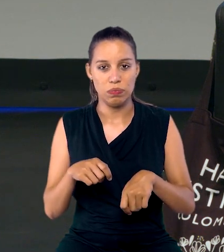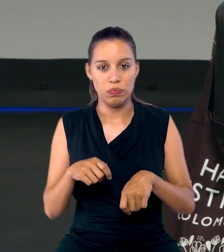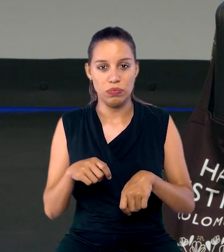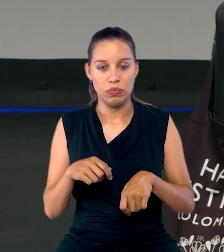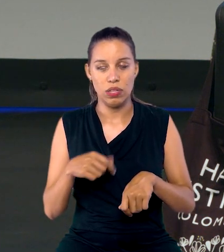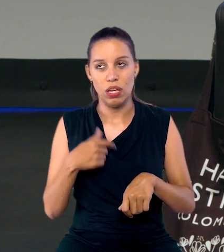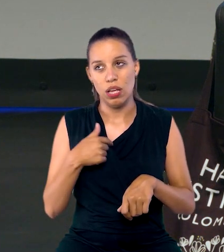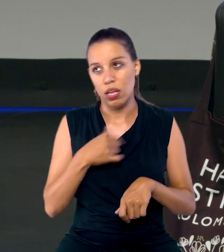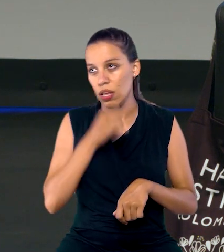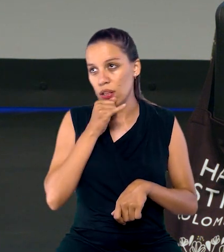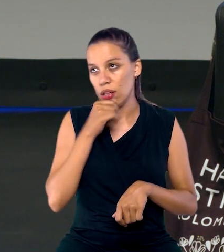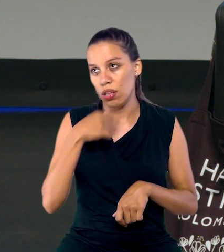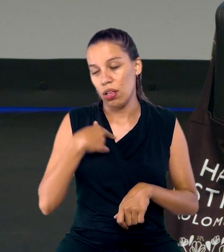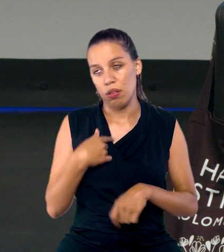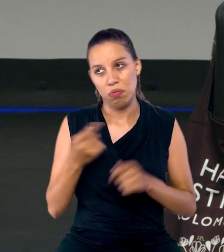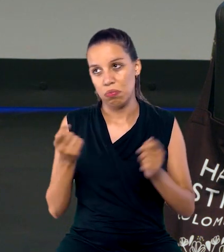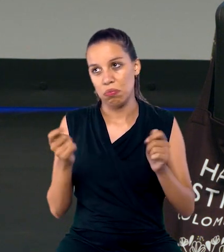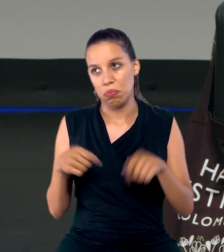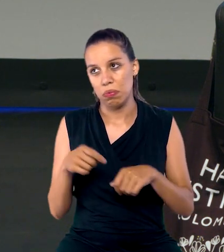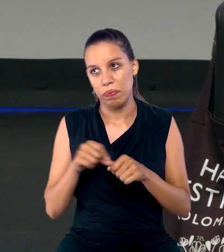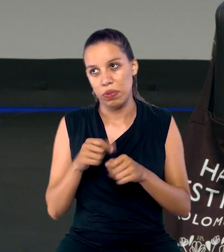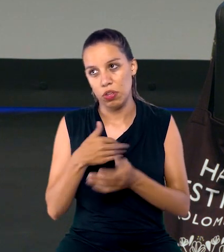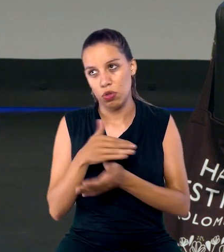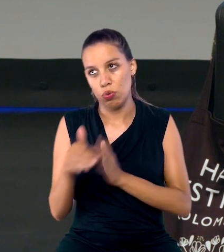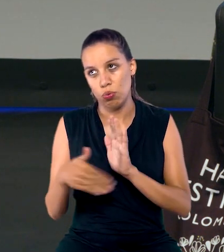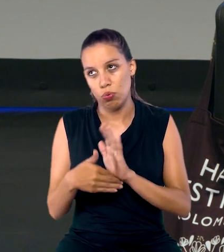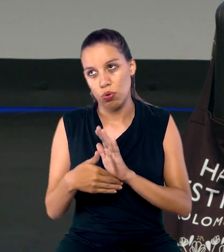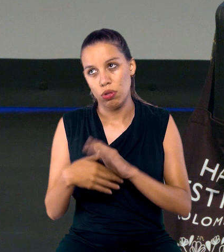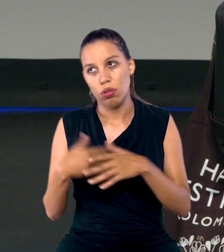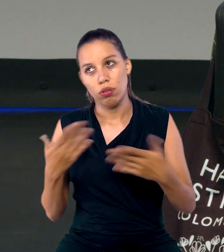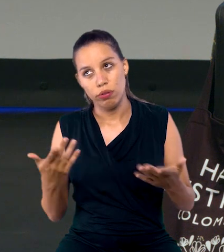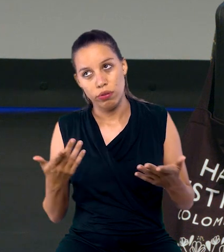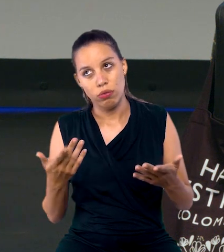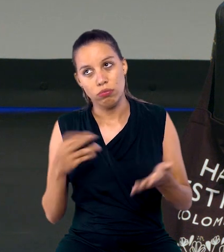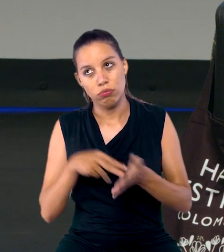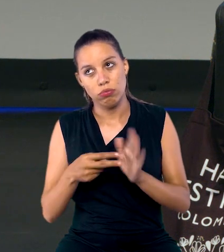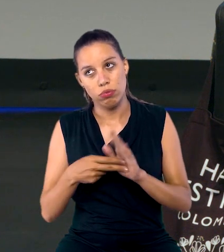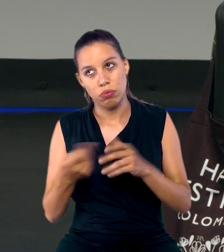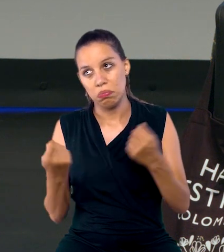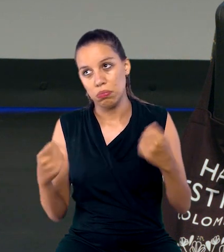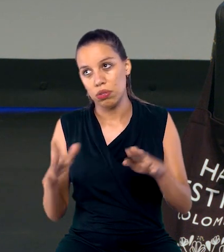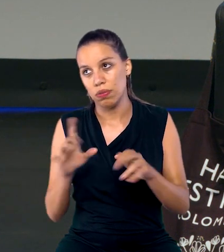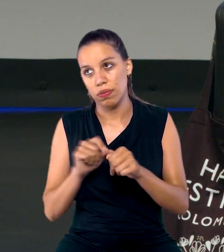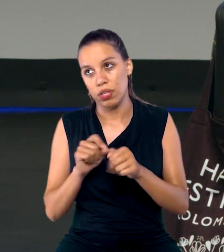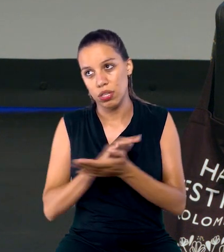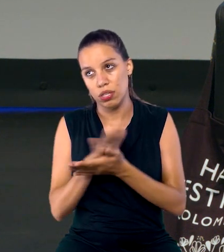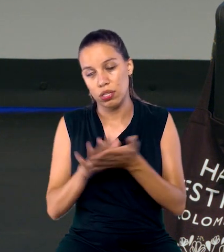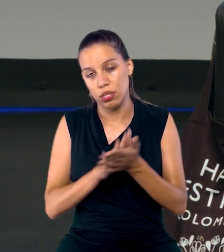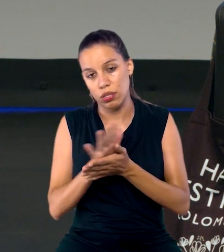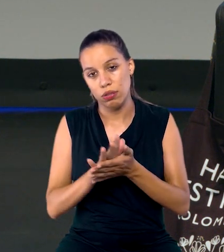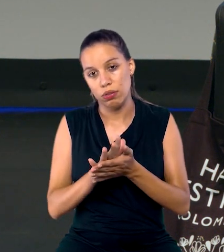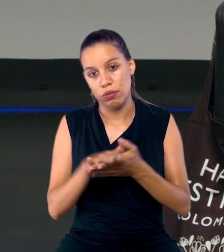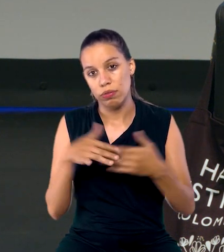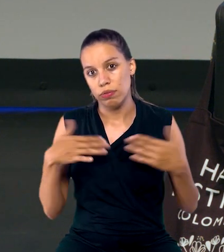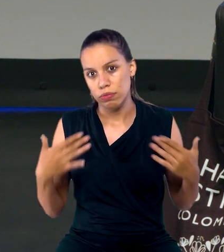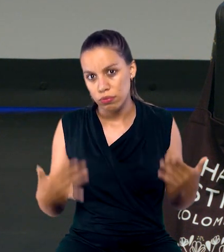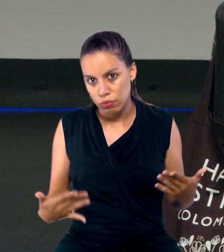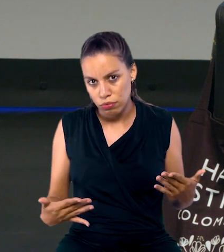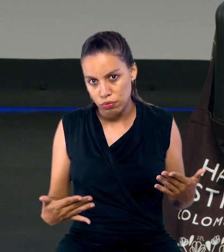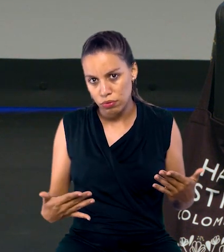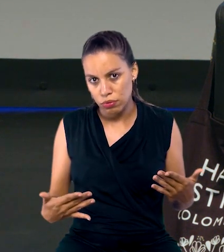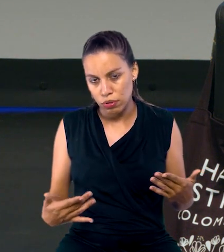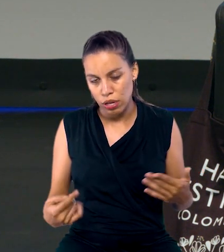que se a gente não pode fazer tudo, a gente não está desobrigada de, então, não fazer nada, né? E, como a